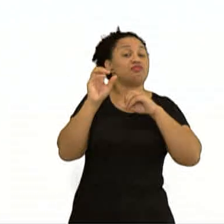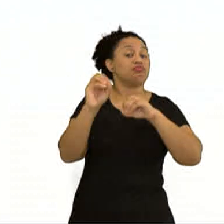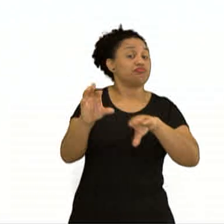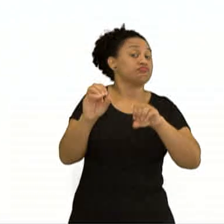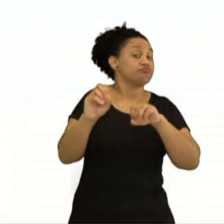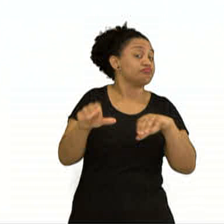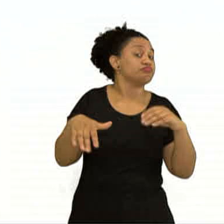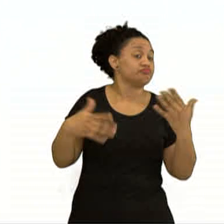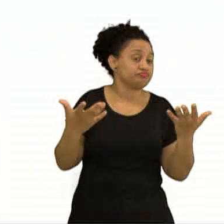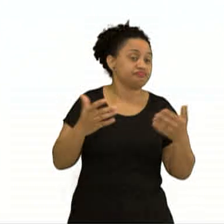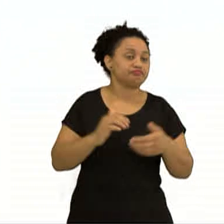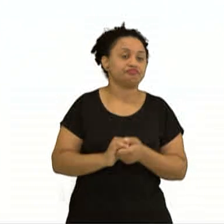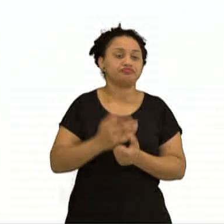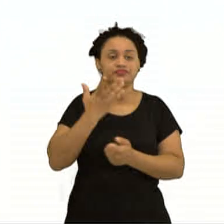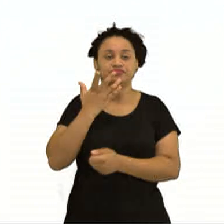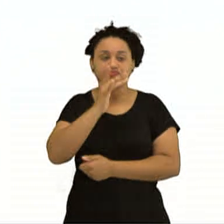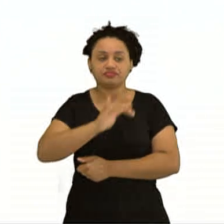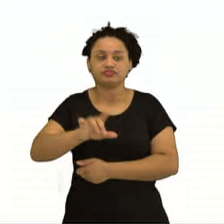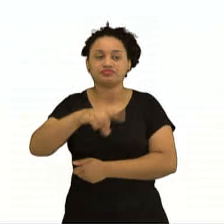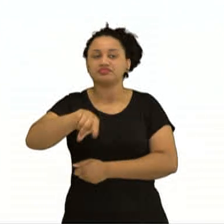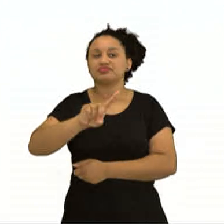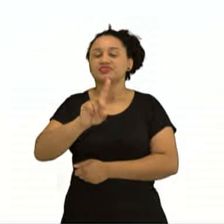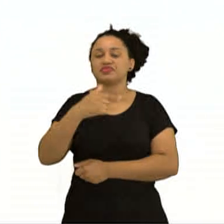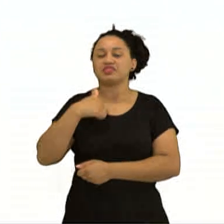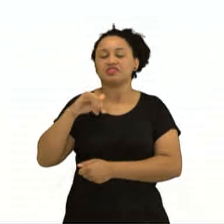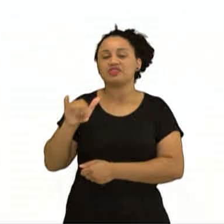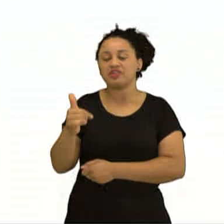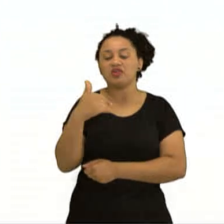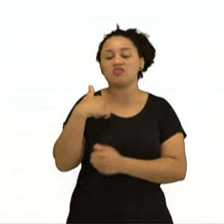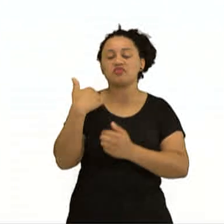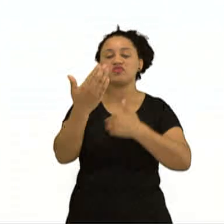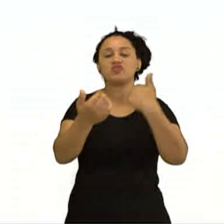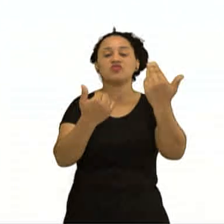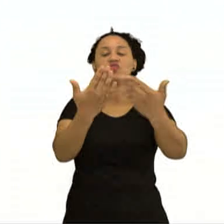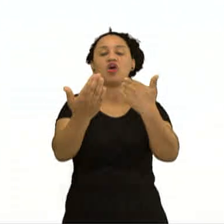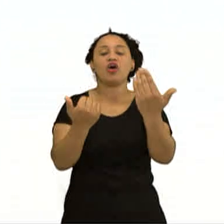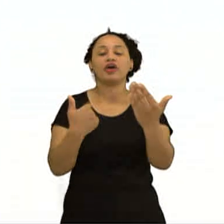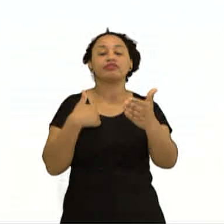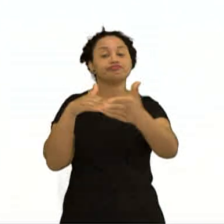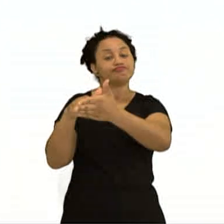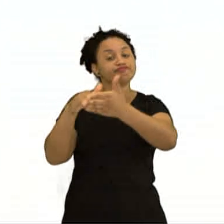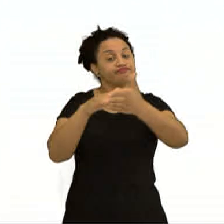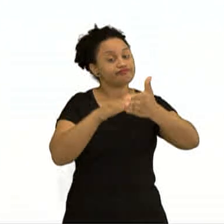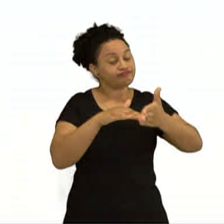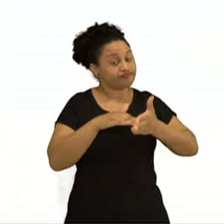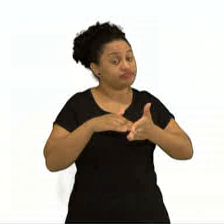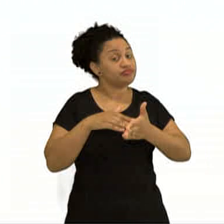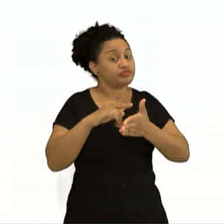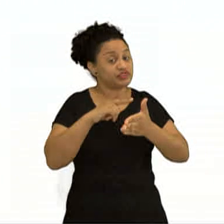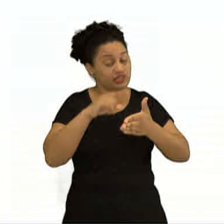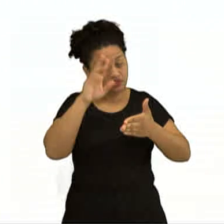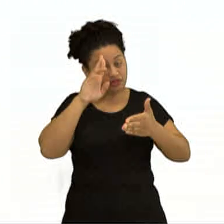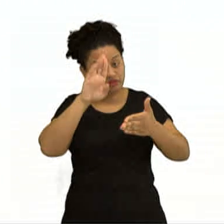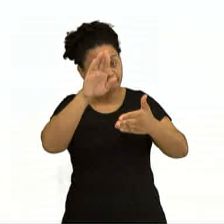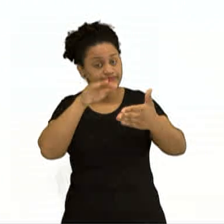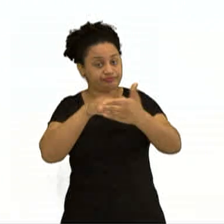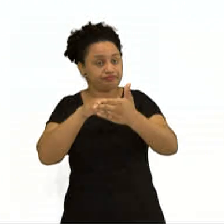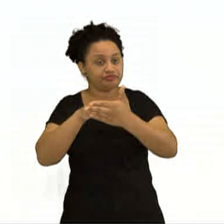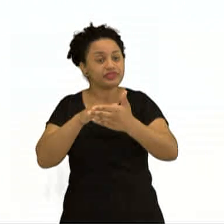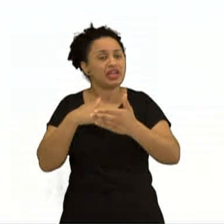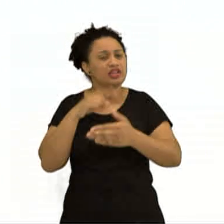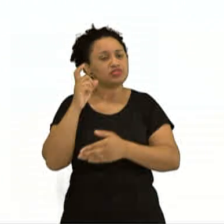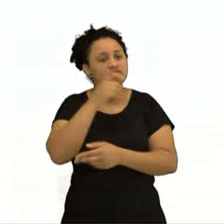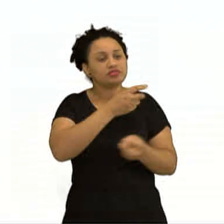educar as crianças para que não se aventurassem fora dos limites estabelecidos. Pode ser difícil de